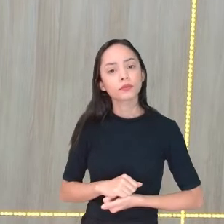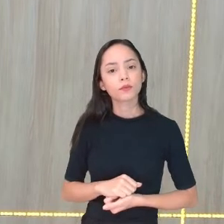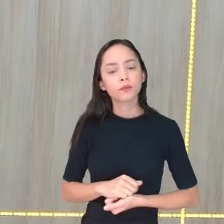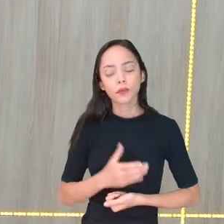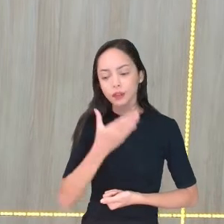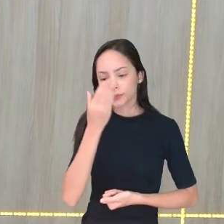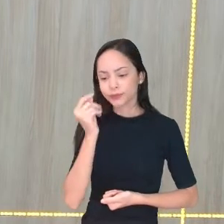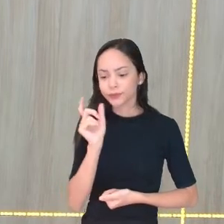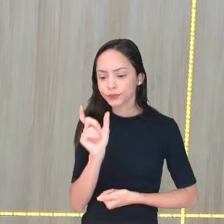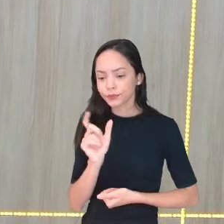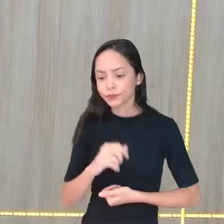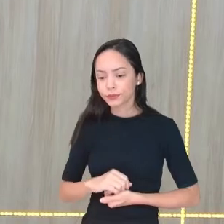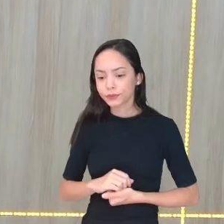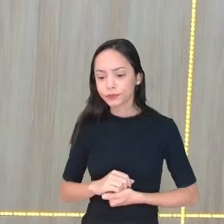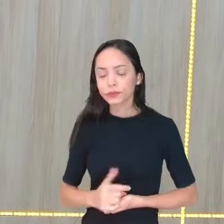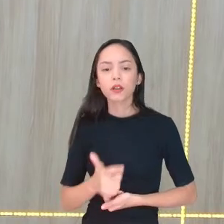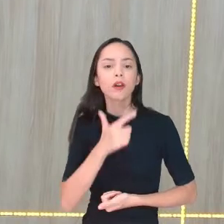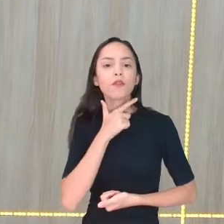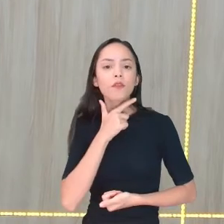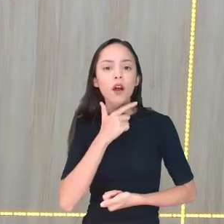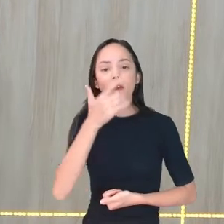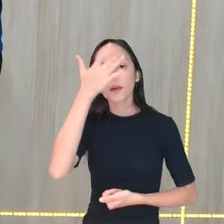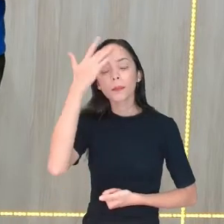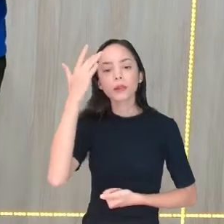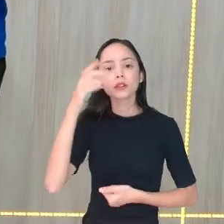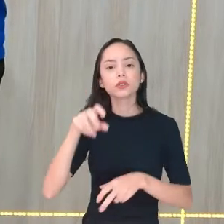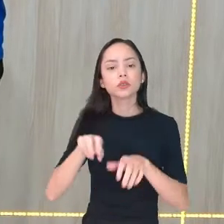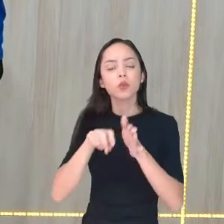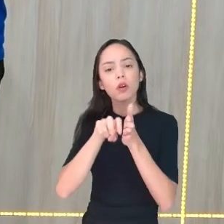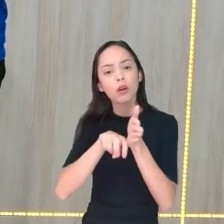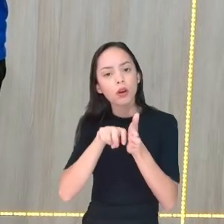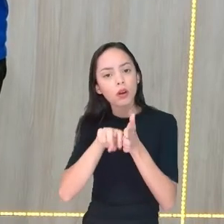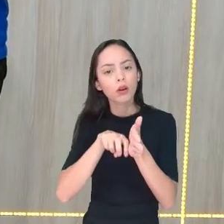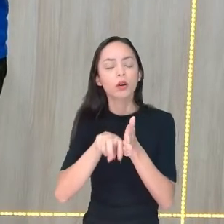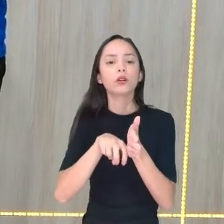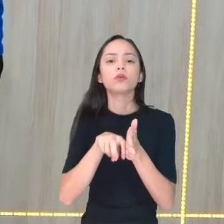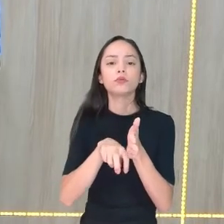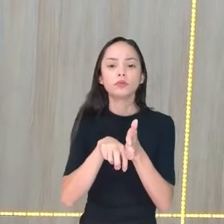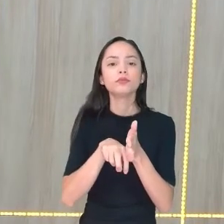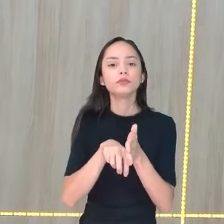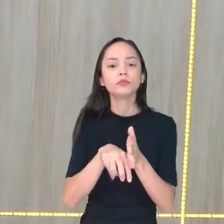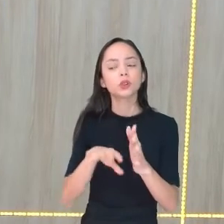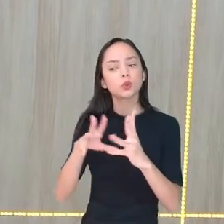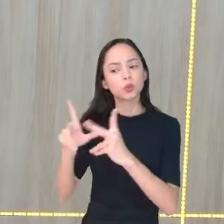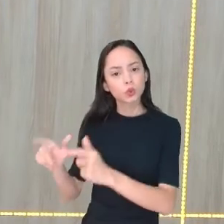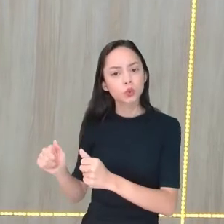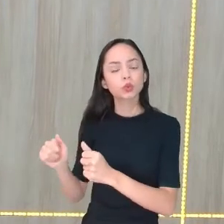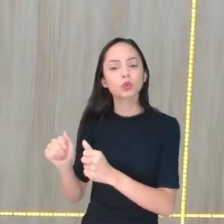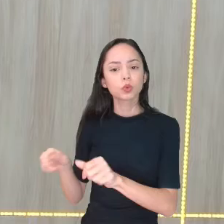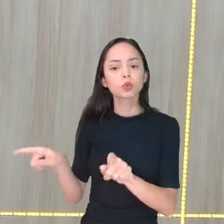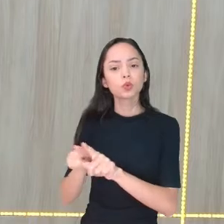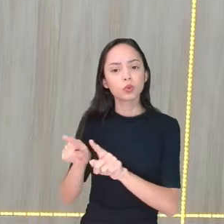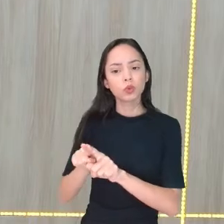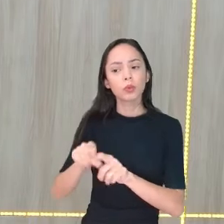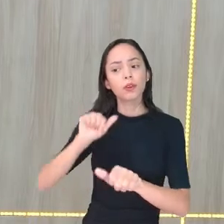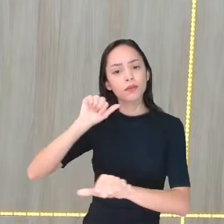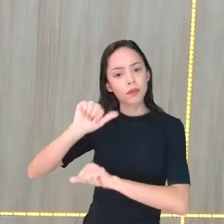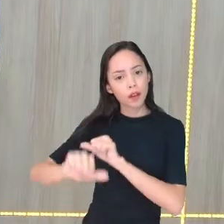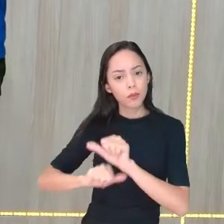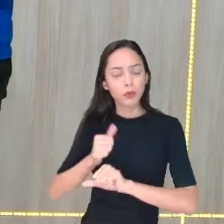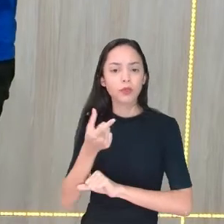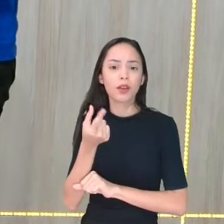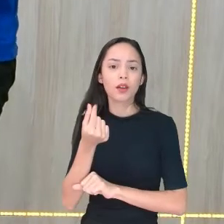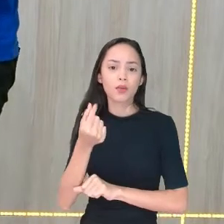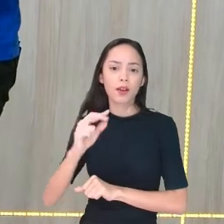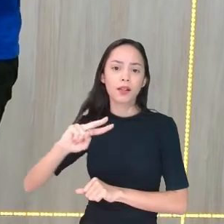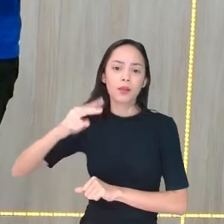como é que chama? Lugar, vaga para a pessoa cadeirante, percebe? Então, tudo isso determina também o valor do lugar. Quanto mais linhas